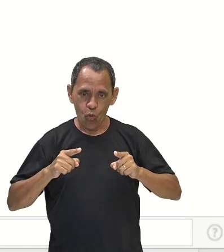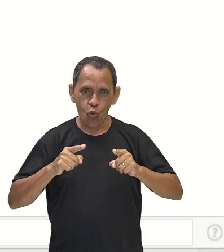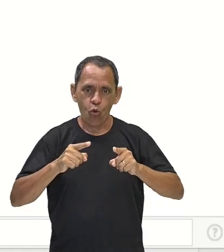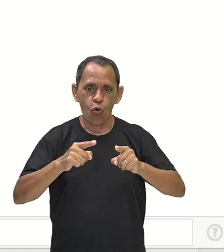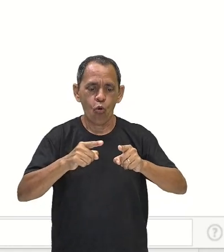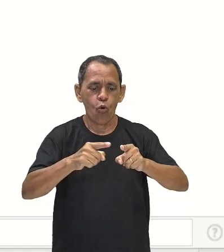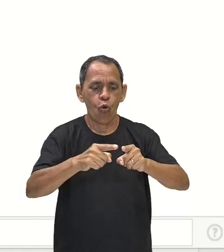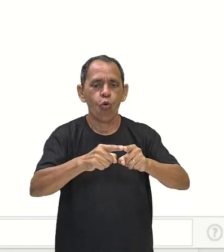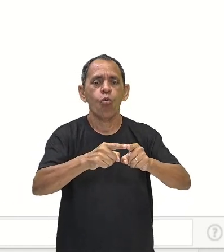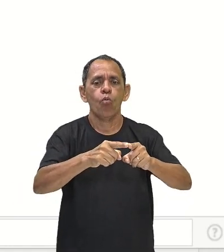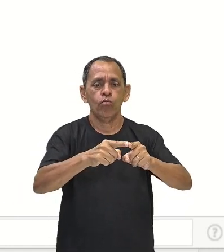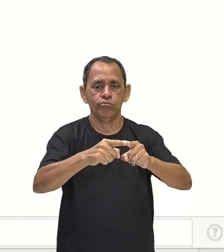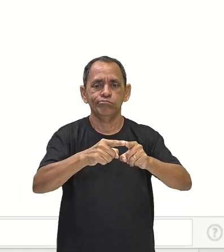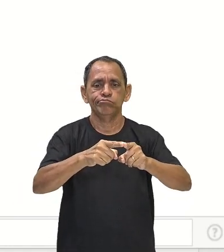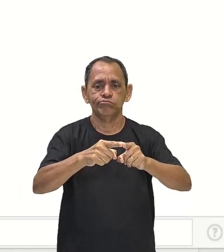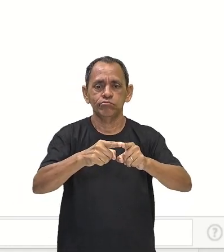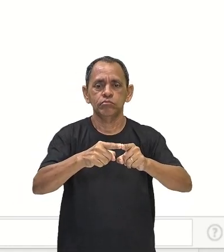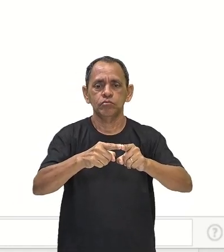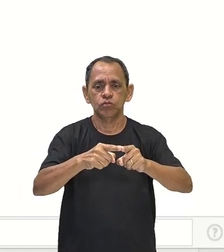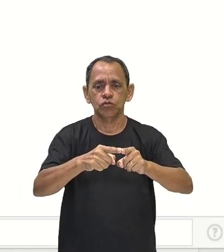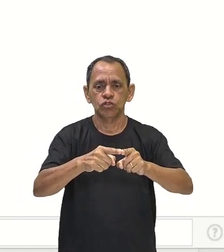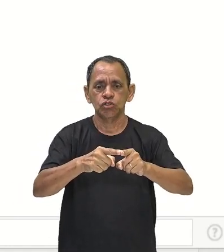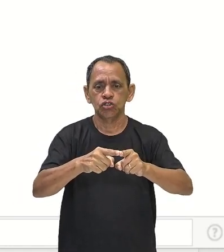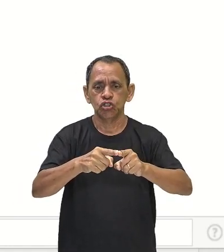2 vértices